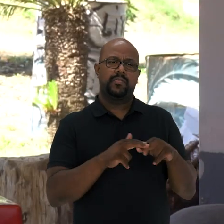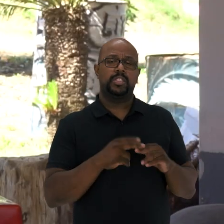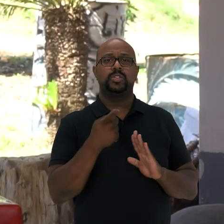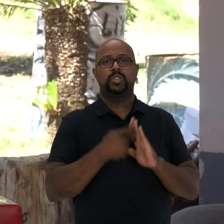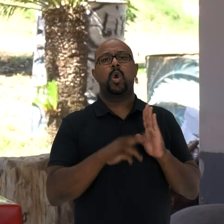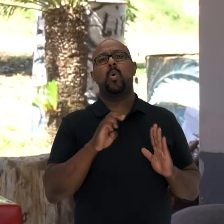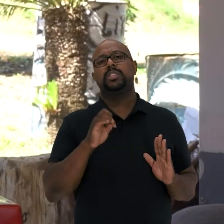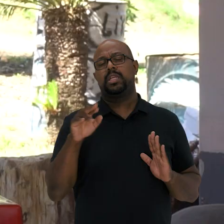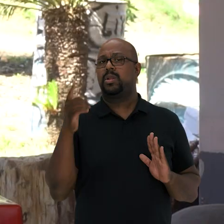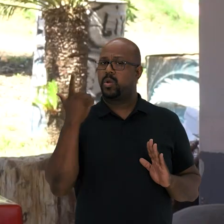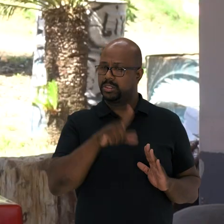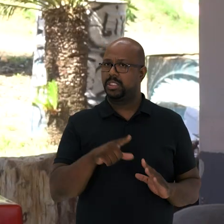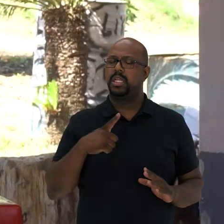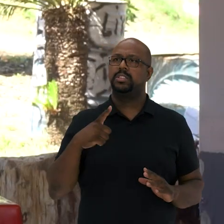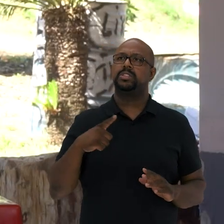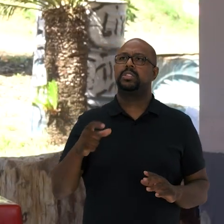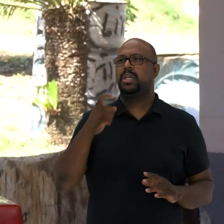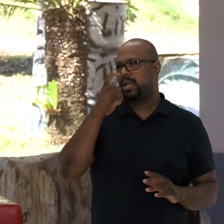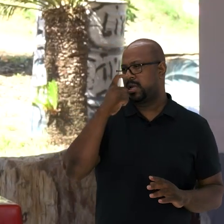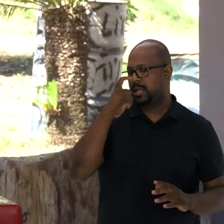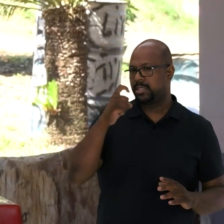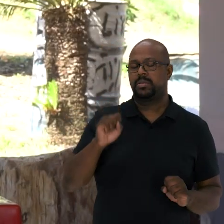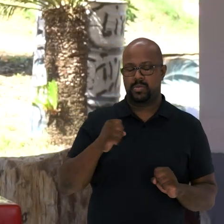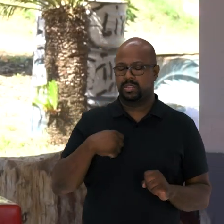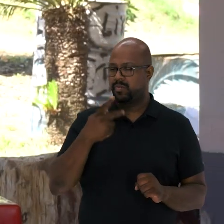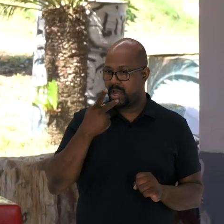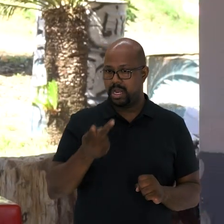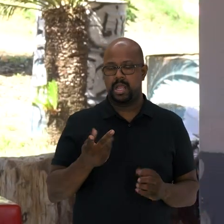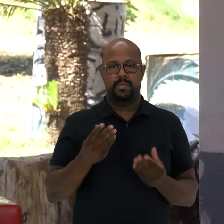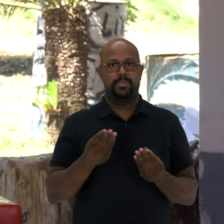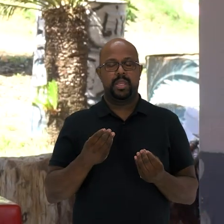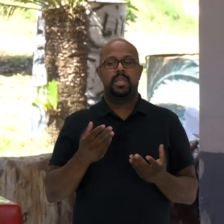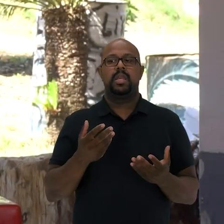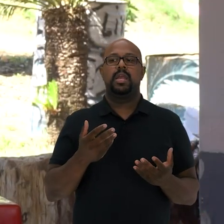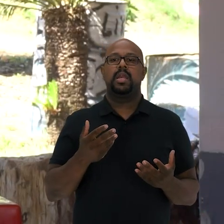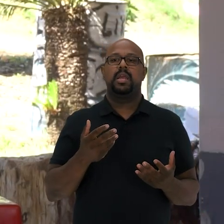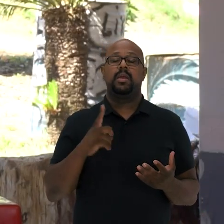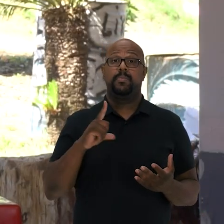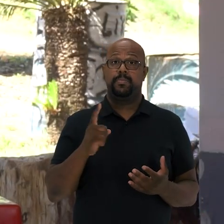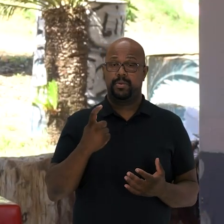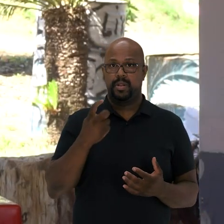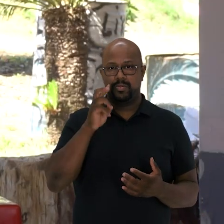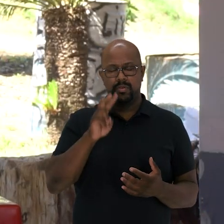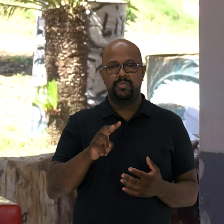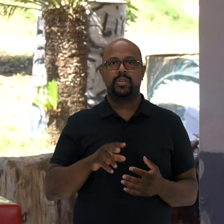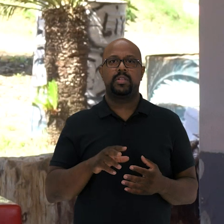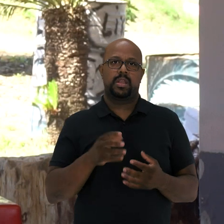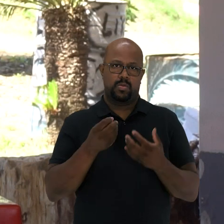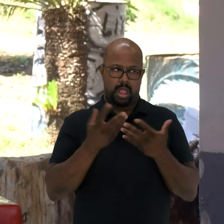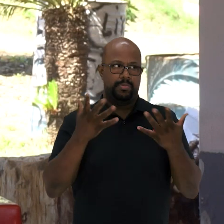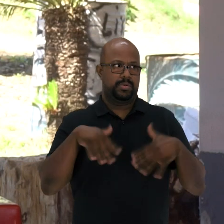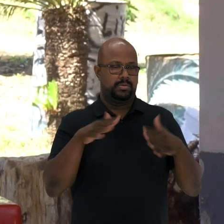através desses roteiros que ele conseguia. E ele tinha, isso eu posso falar, é uma coisa assim bem que a gente... Primeira vez que eu estou abrindo